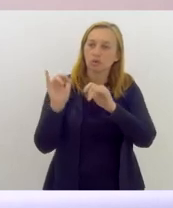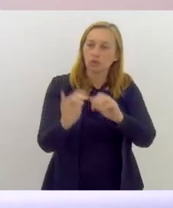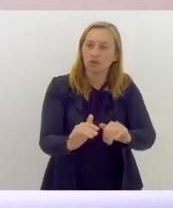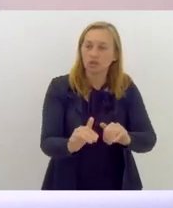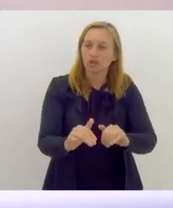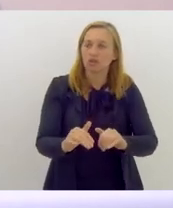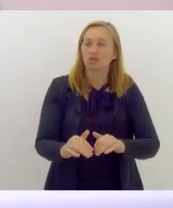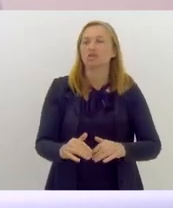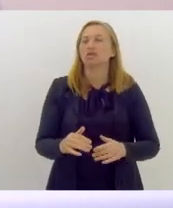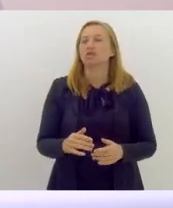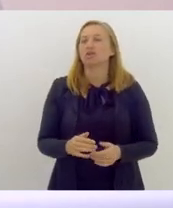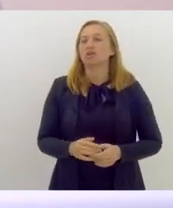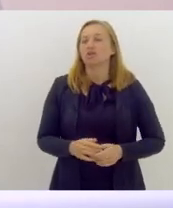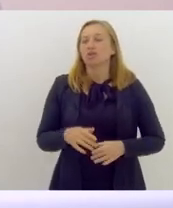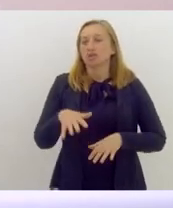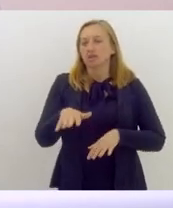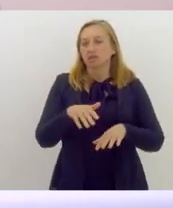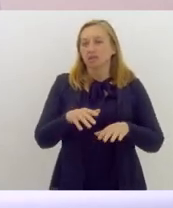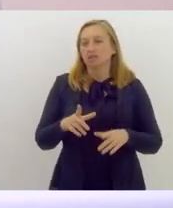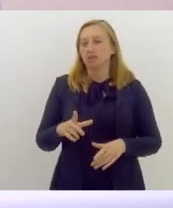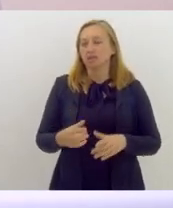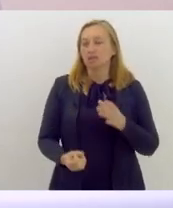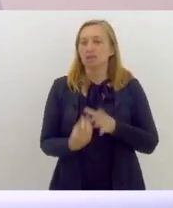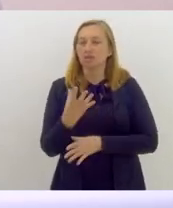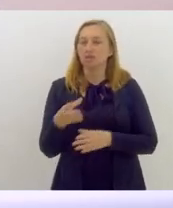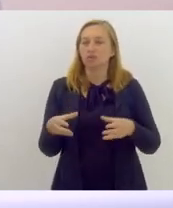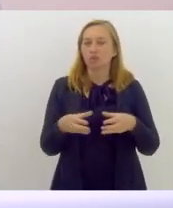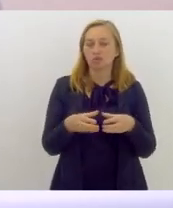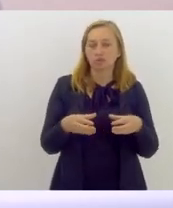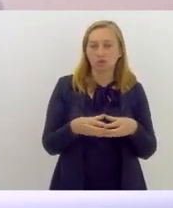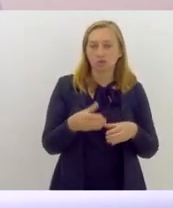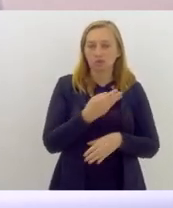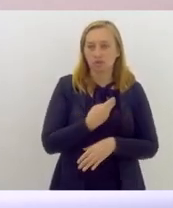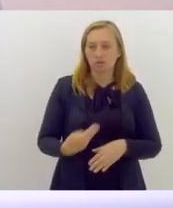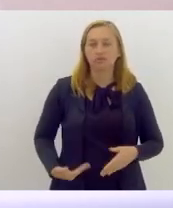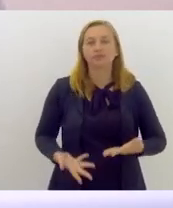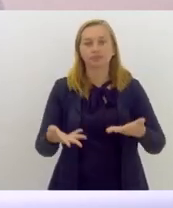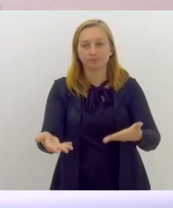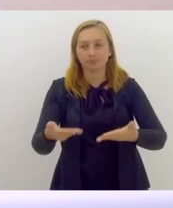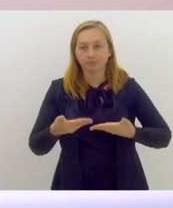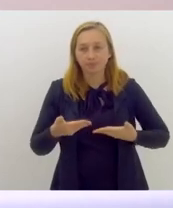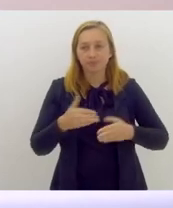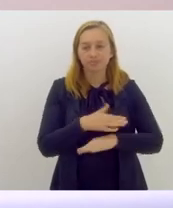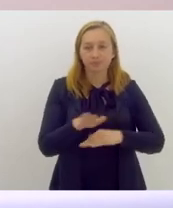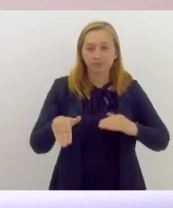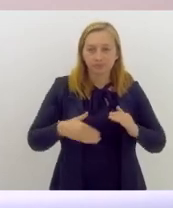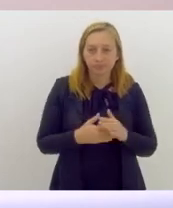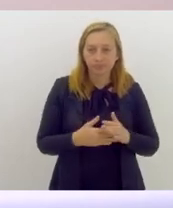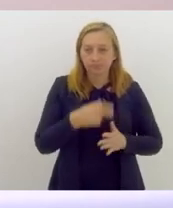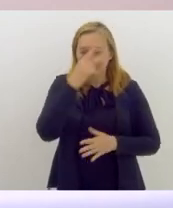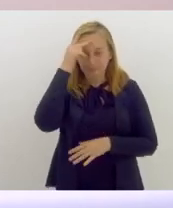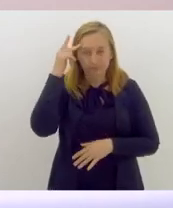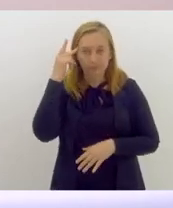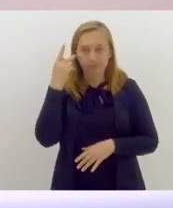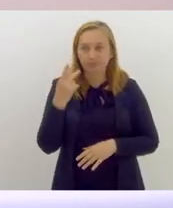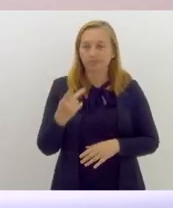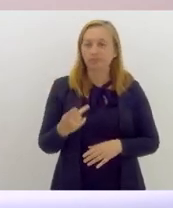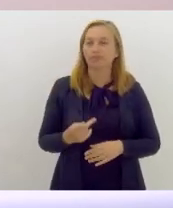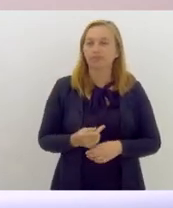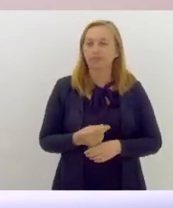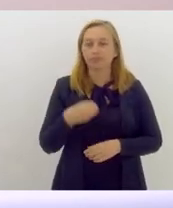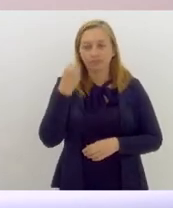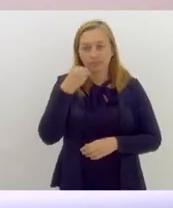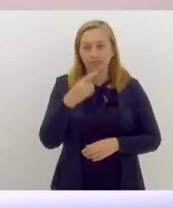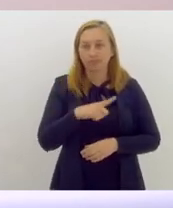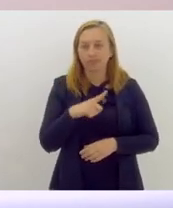nós convocamos essa agência pública convocamos e convidamos todos os atores envolvidos e aqui vamos